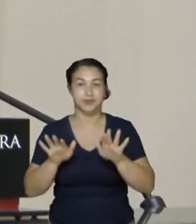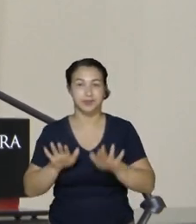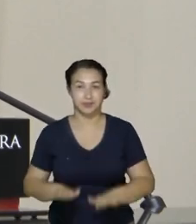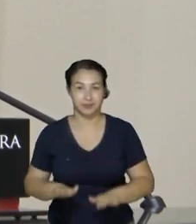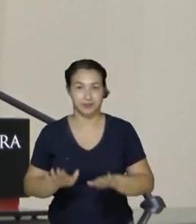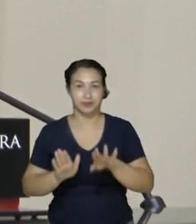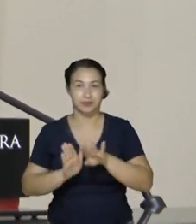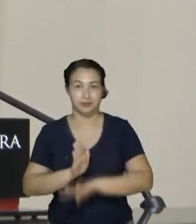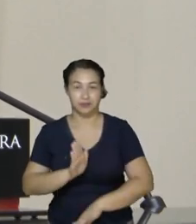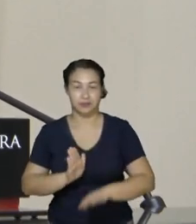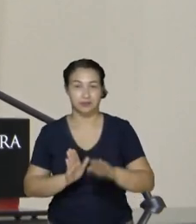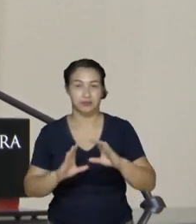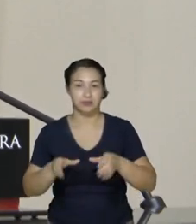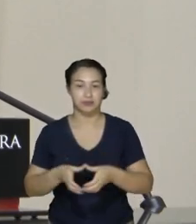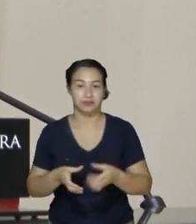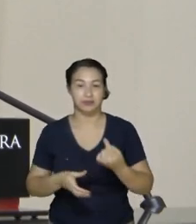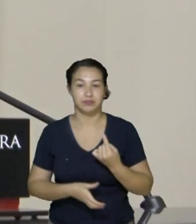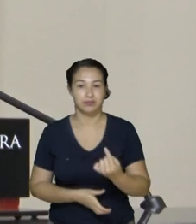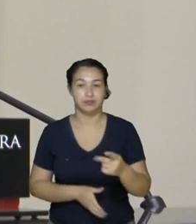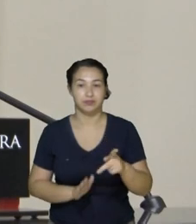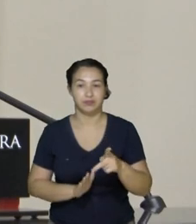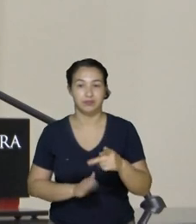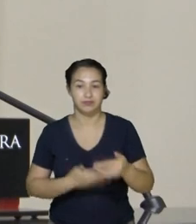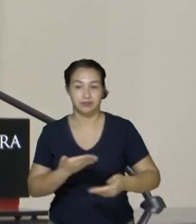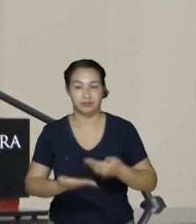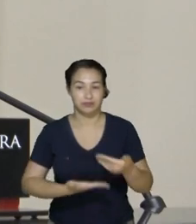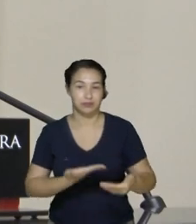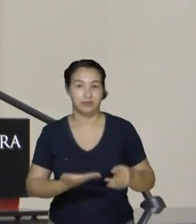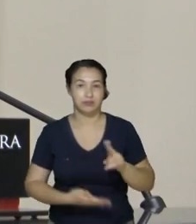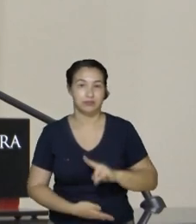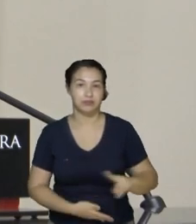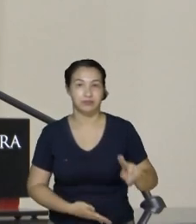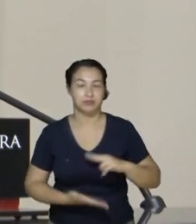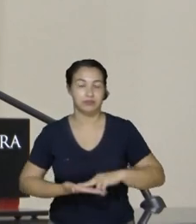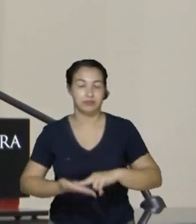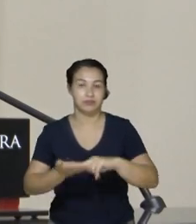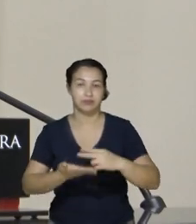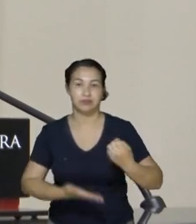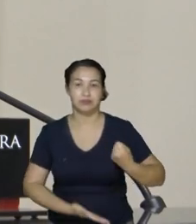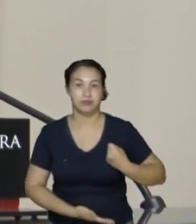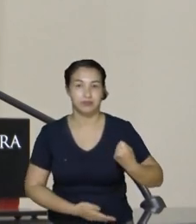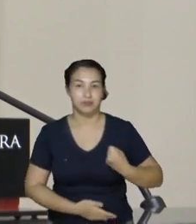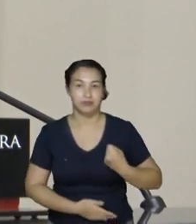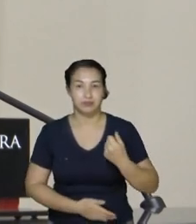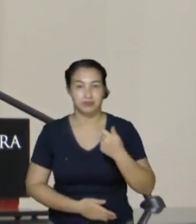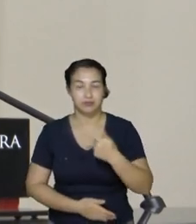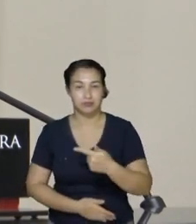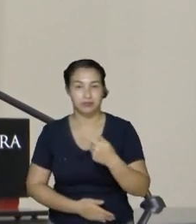o veto em turno único pelo processo nominal encaminhado pela mensagem número